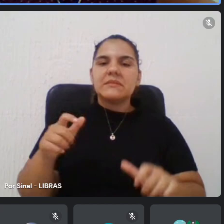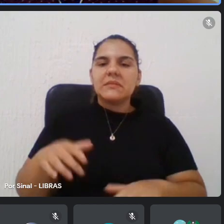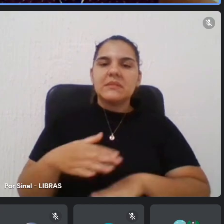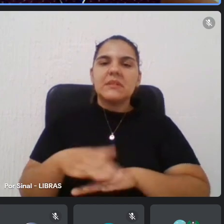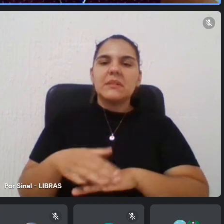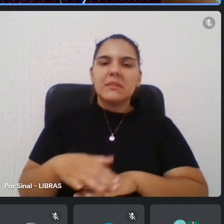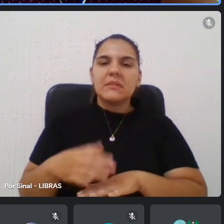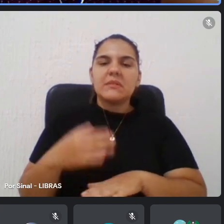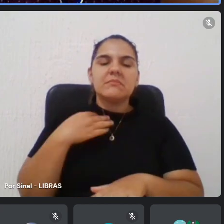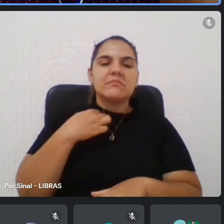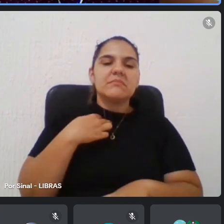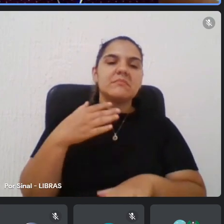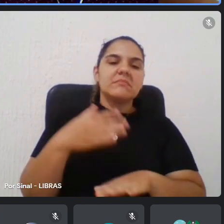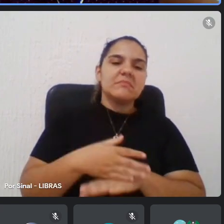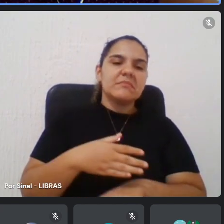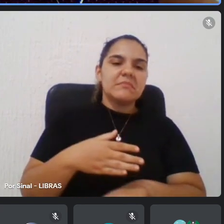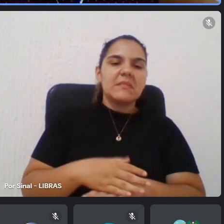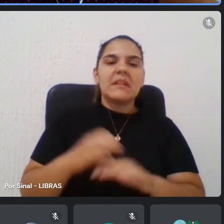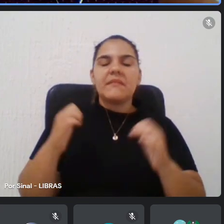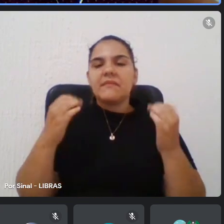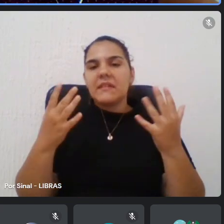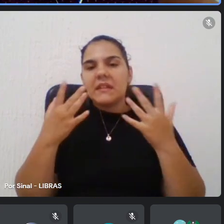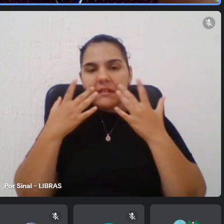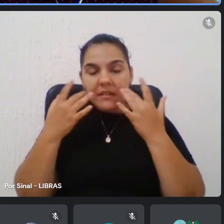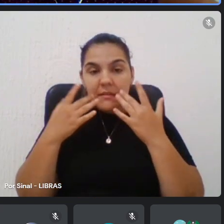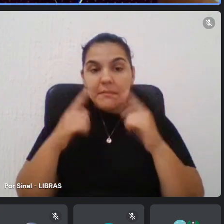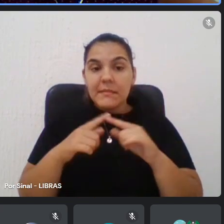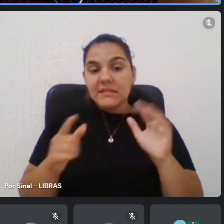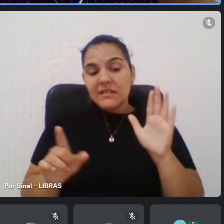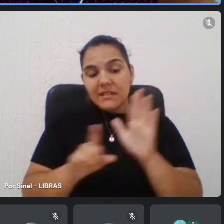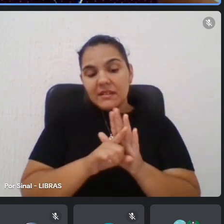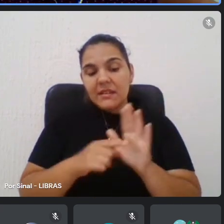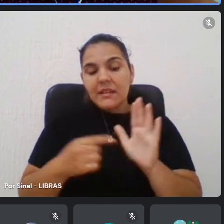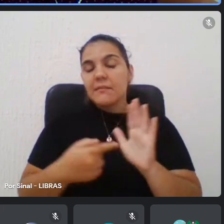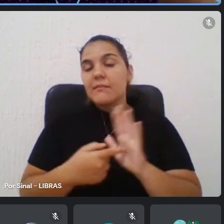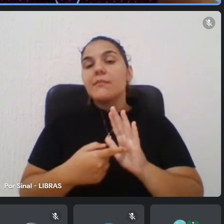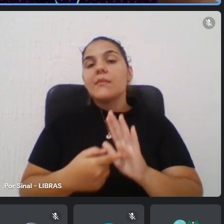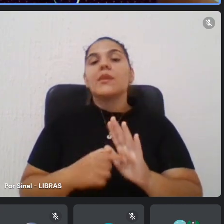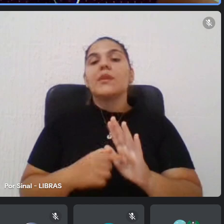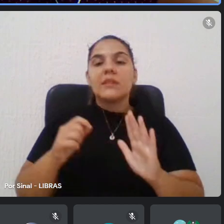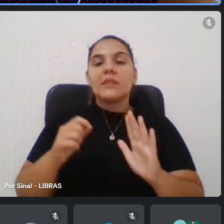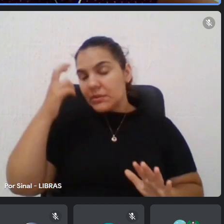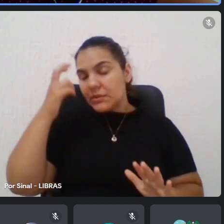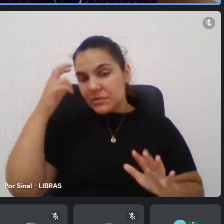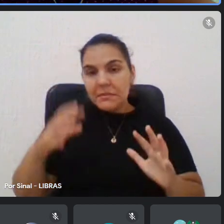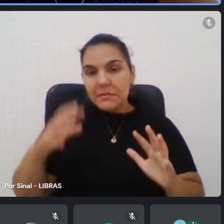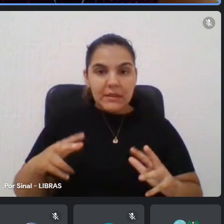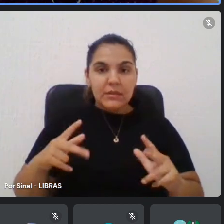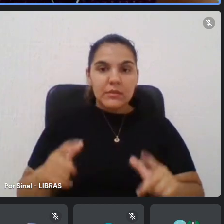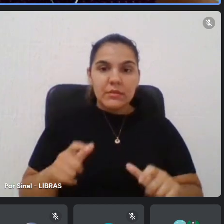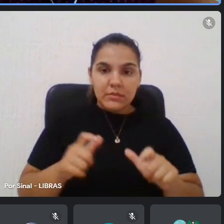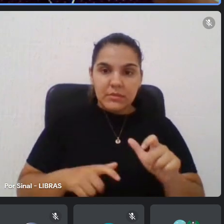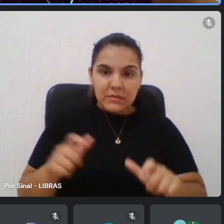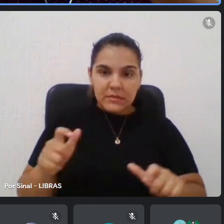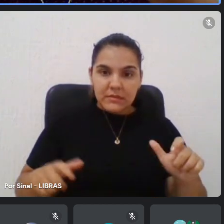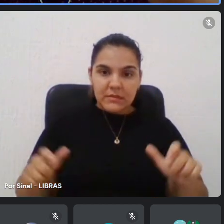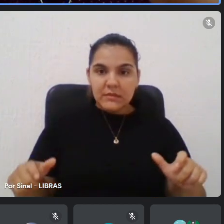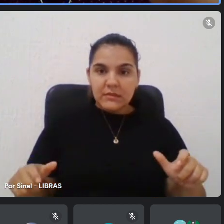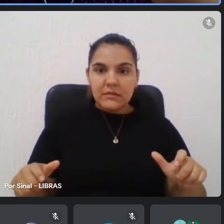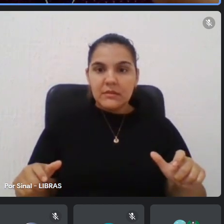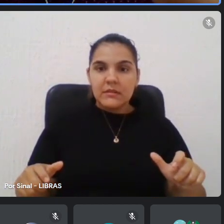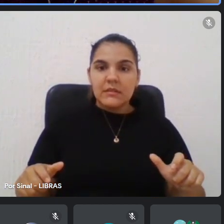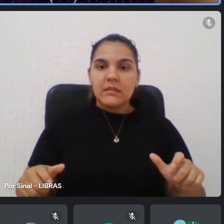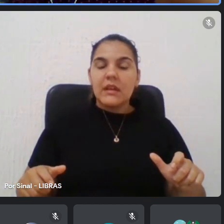participam de teatro. E o que a gente vem dizer com a de Paulo Gustavo é que a cultura é para todas, a cultura é para todos, a cultura é para todos,